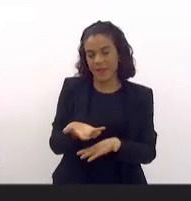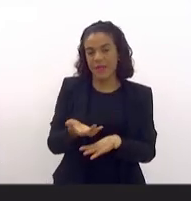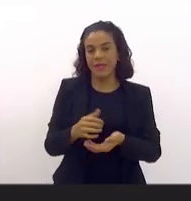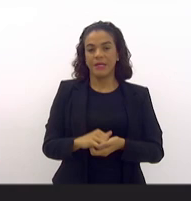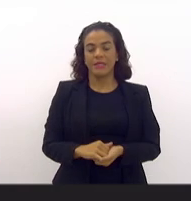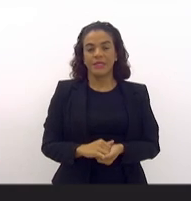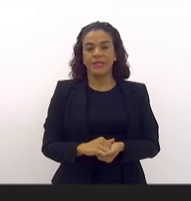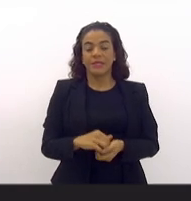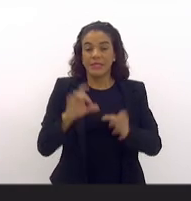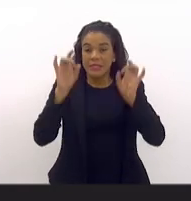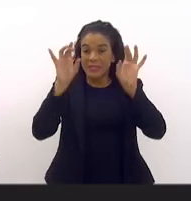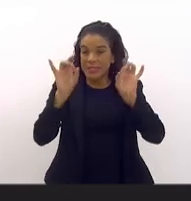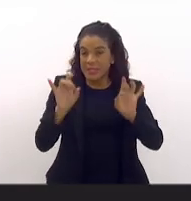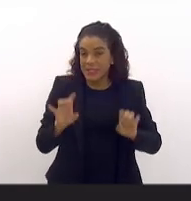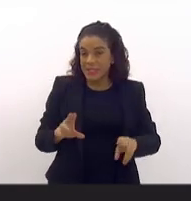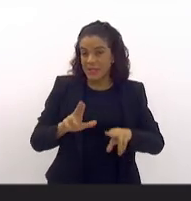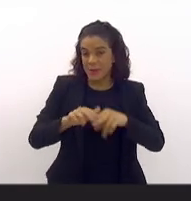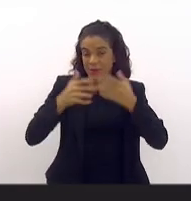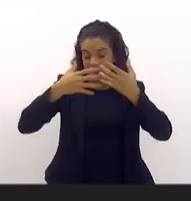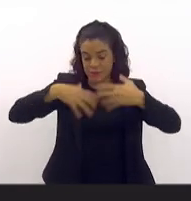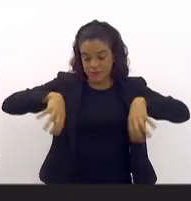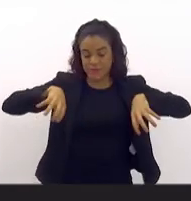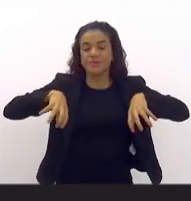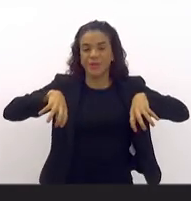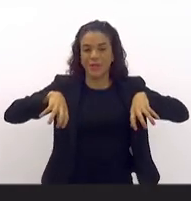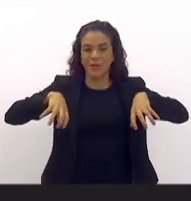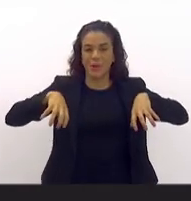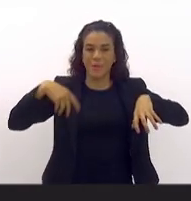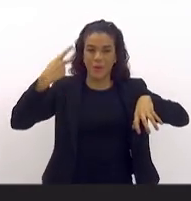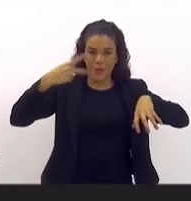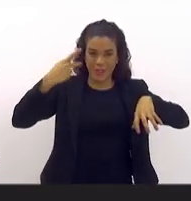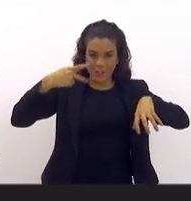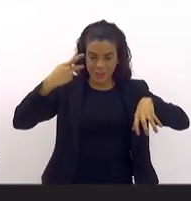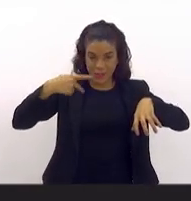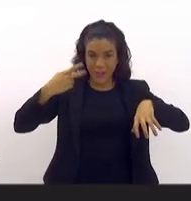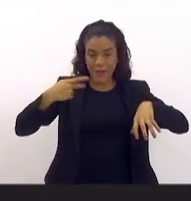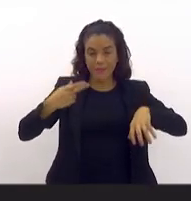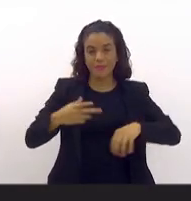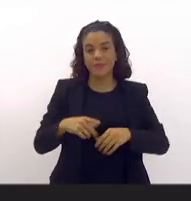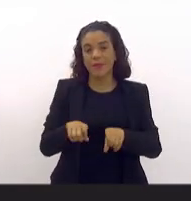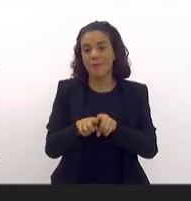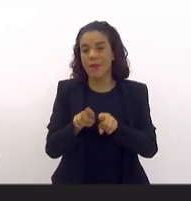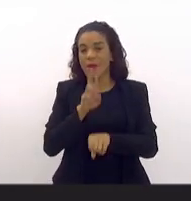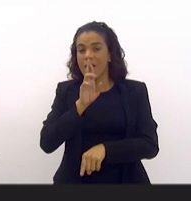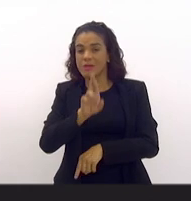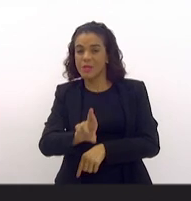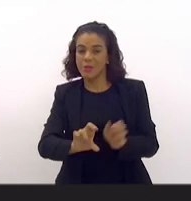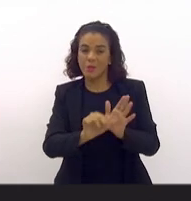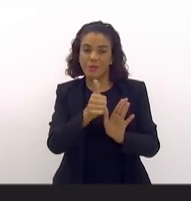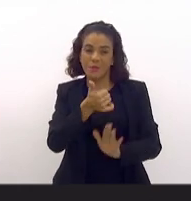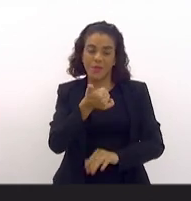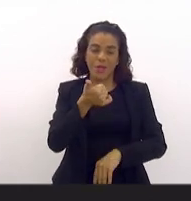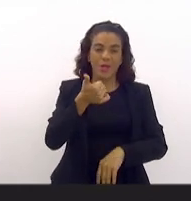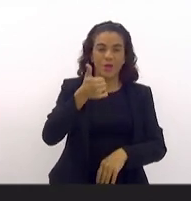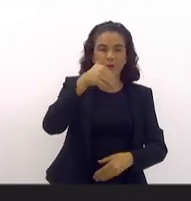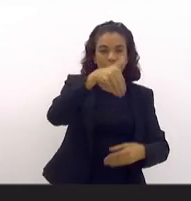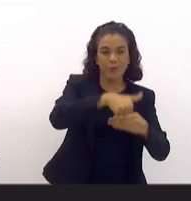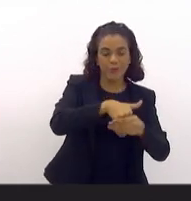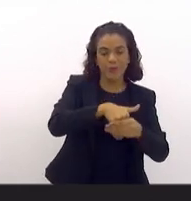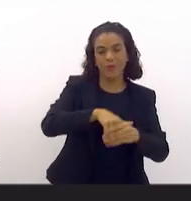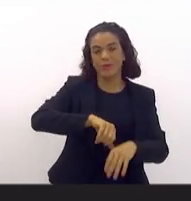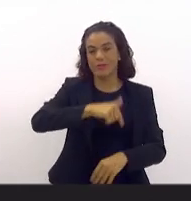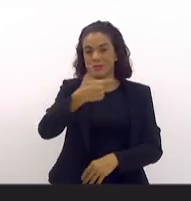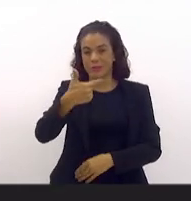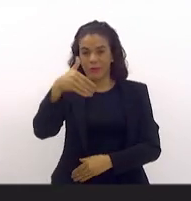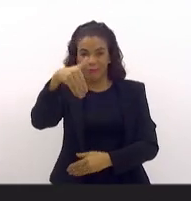discriminação, especialmente por essa polarização que a gente viu nos resultados do primeiro turno e com o segundo turno também. Então,